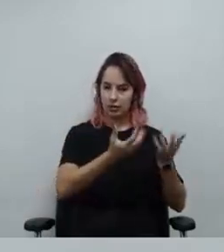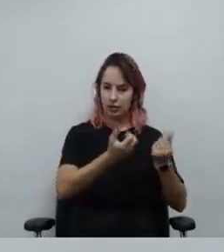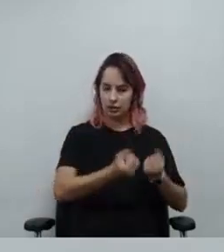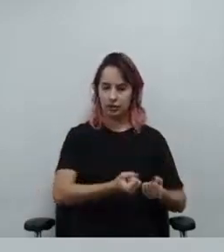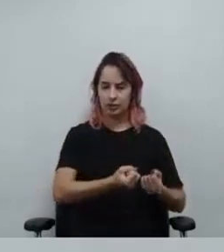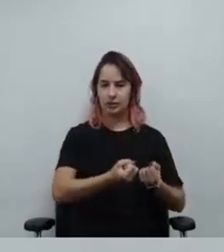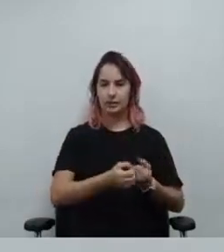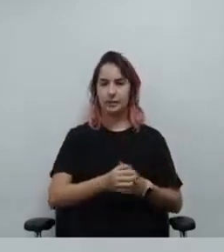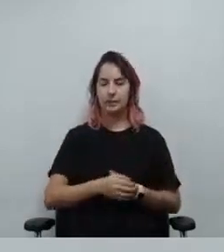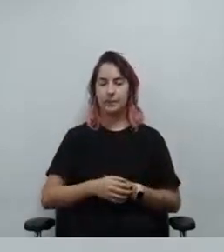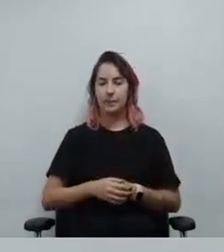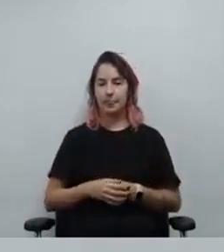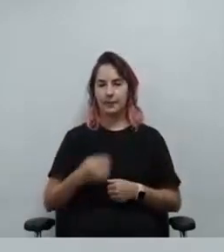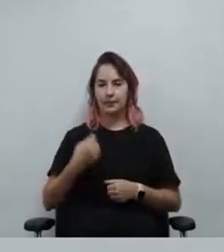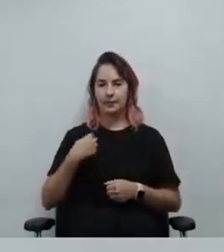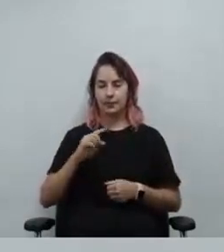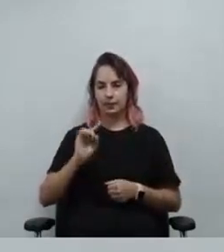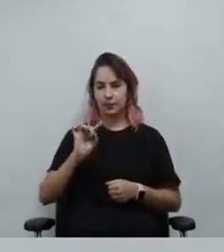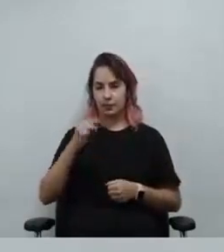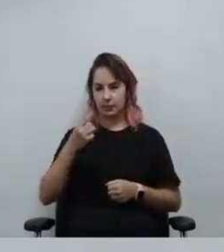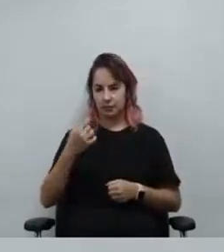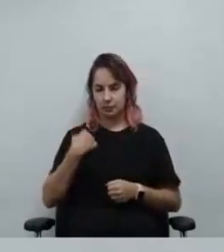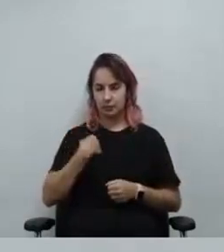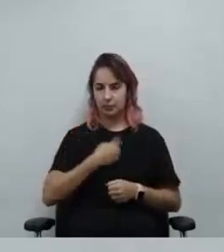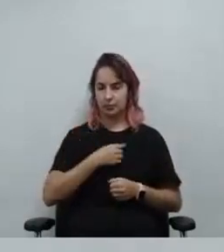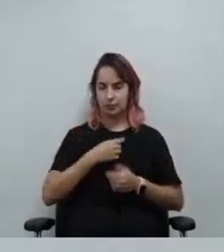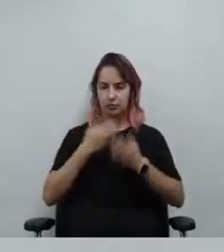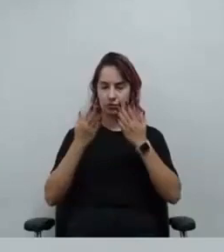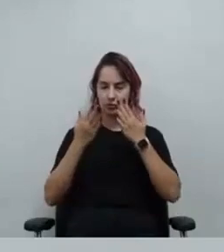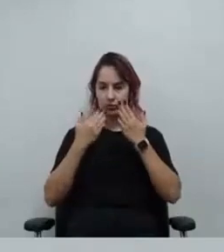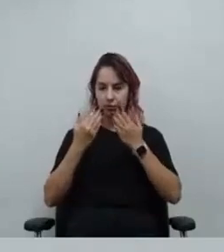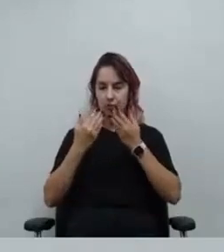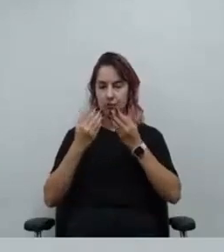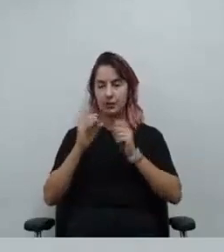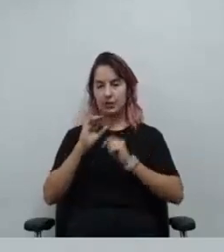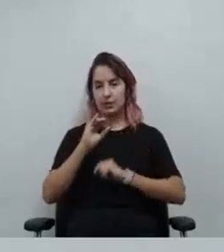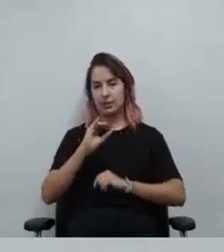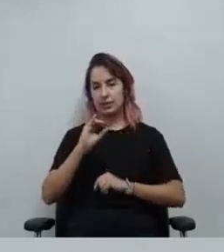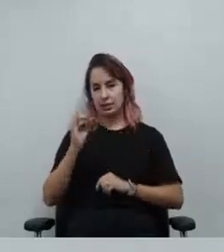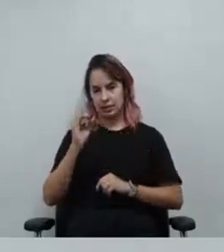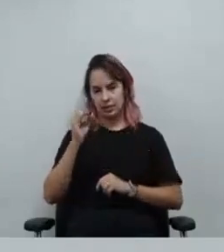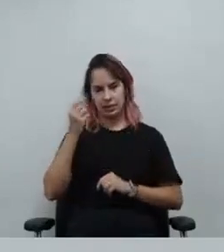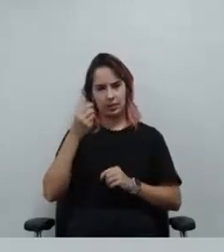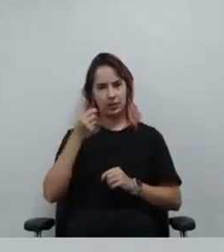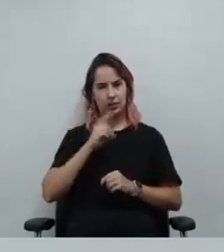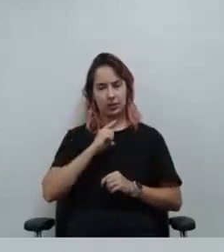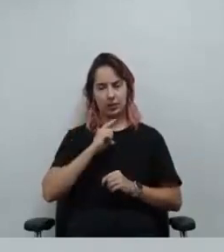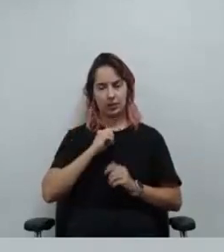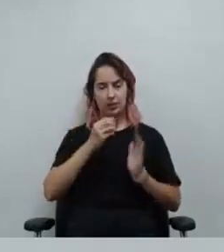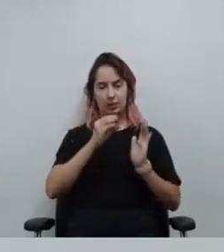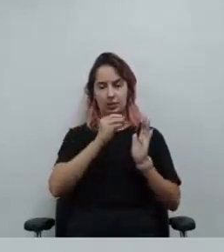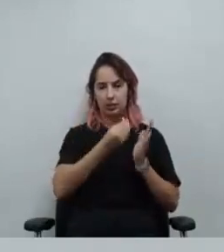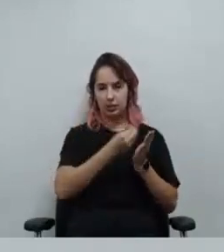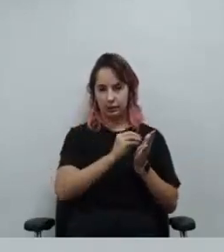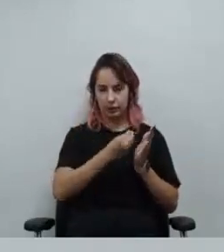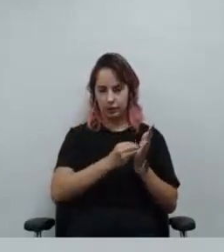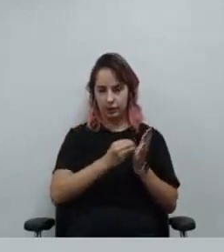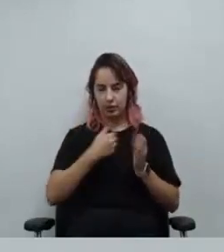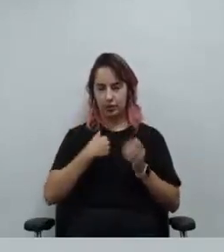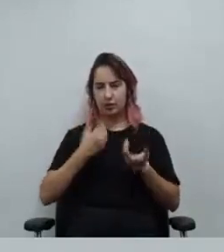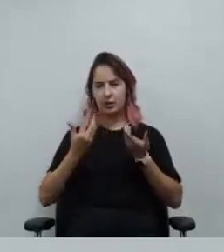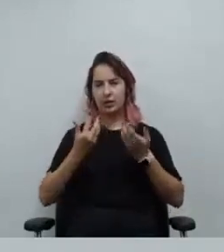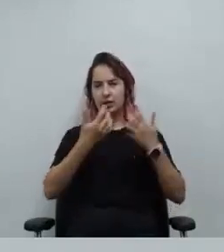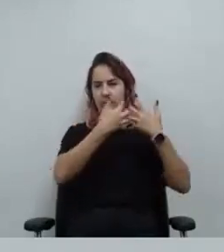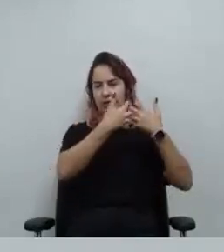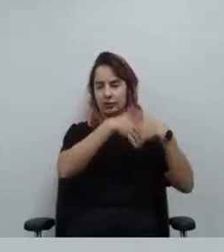gente vai ver o que cabe, né? Que cabe na agenda, que já tem sido pensada, mas quero aqui deixar essa reflexão e